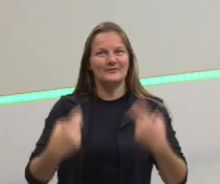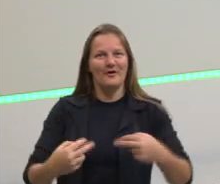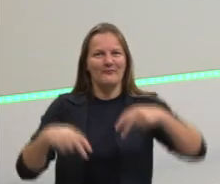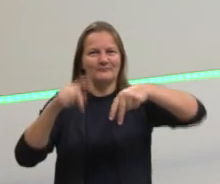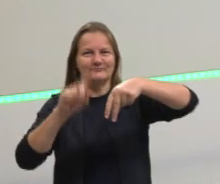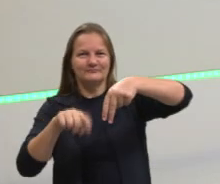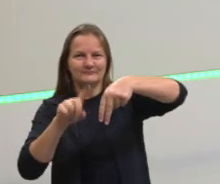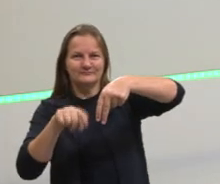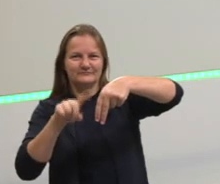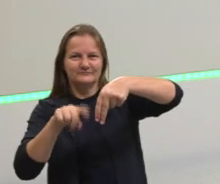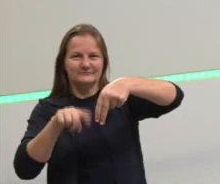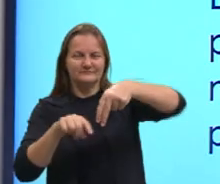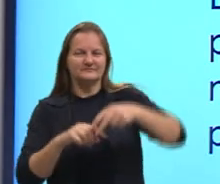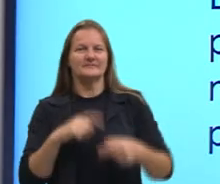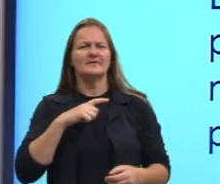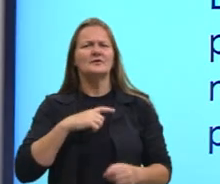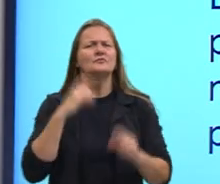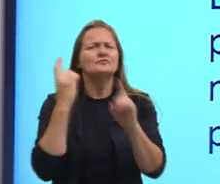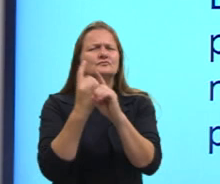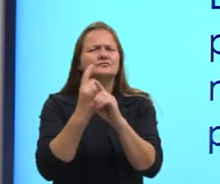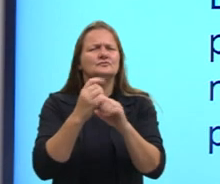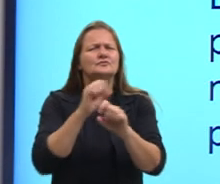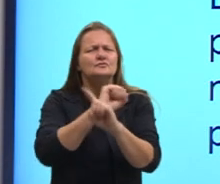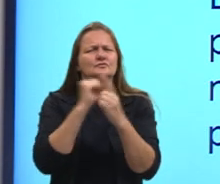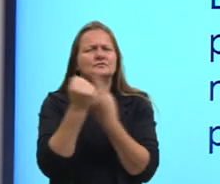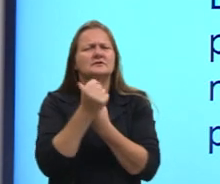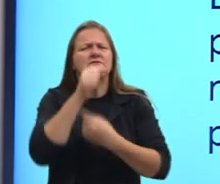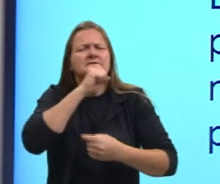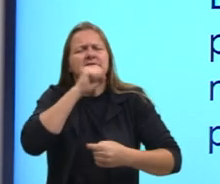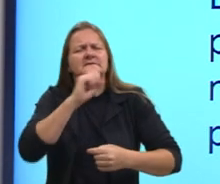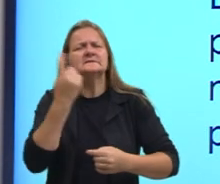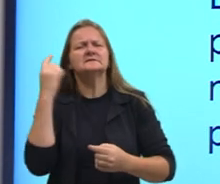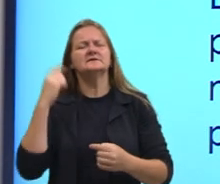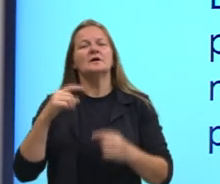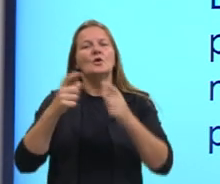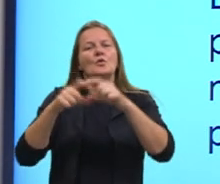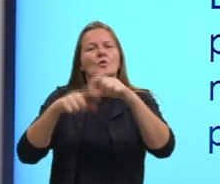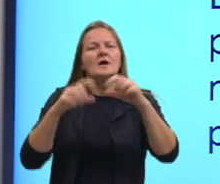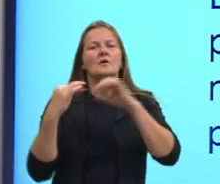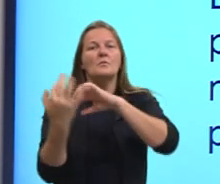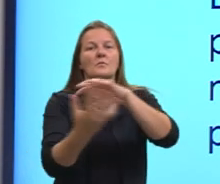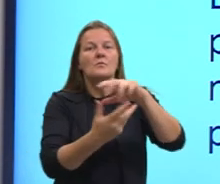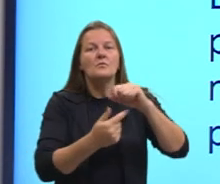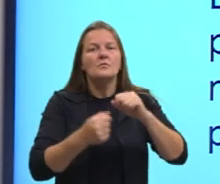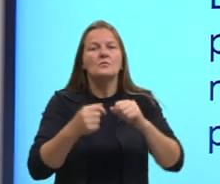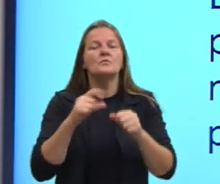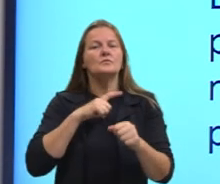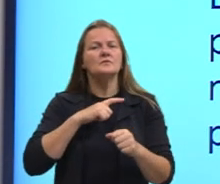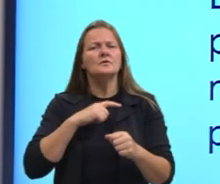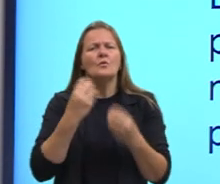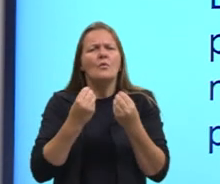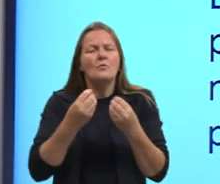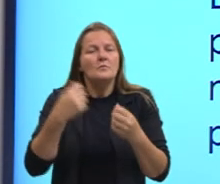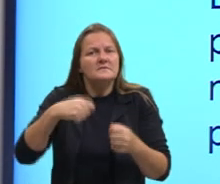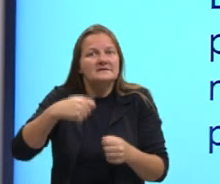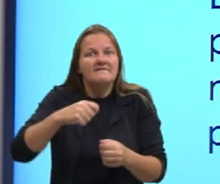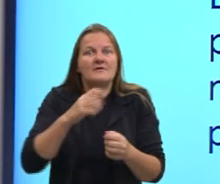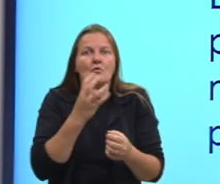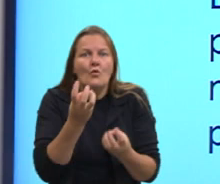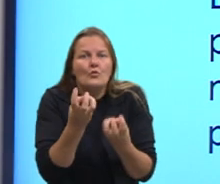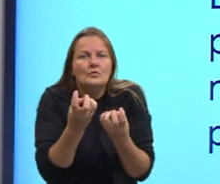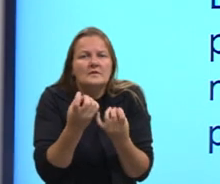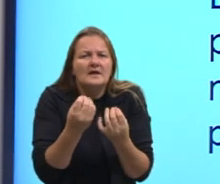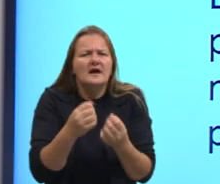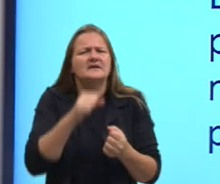civilizações primitivas encontradas ainda hoje em alguns locais do planeta as necessidades de Contagem eram muito